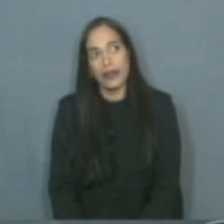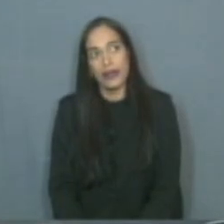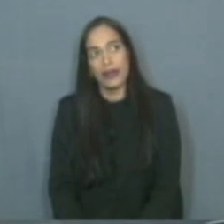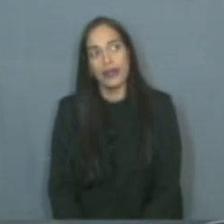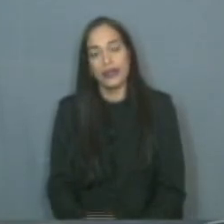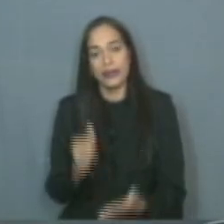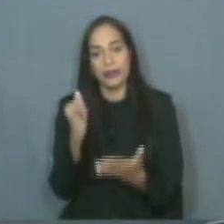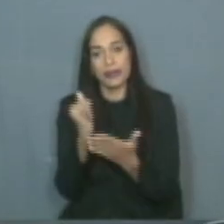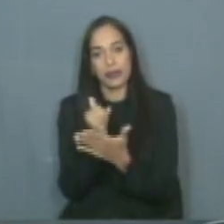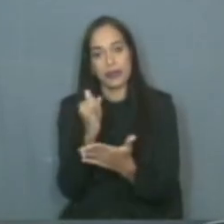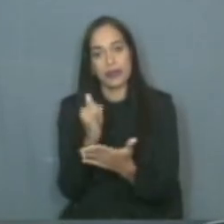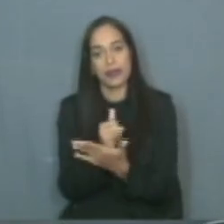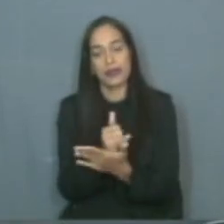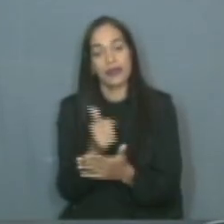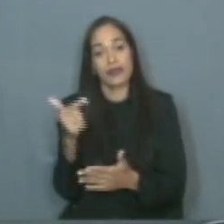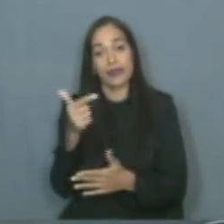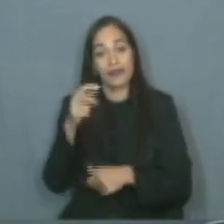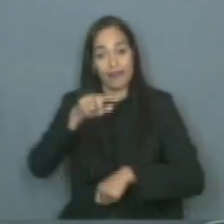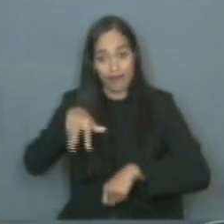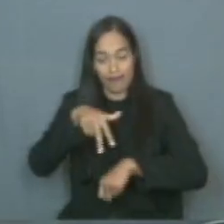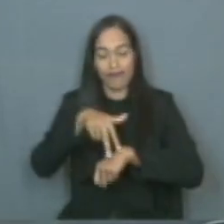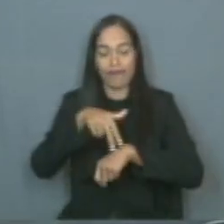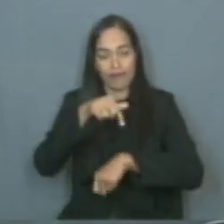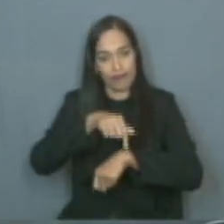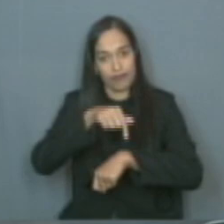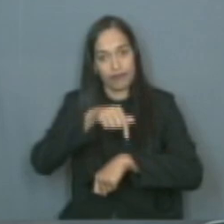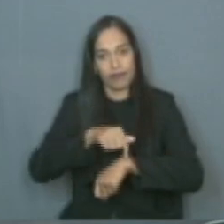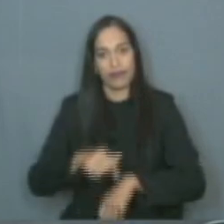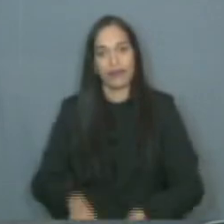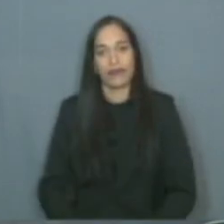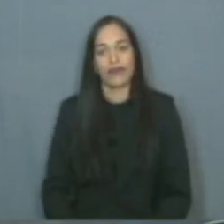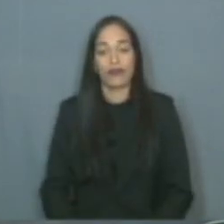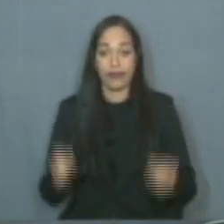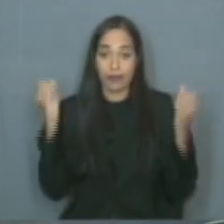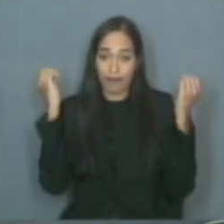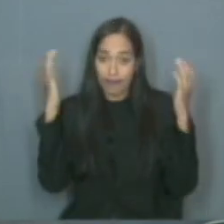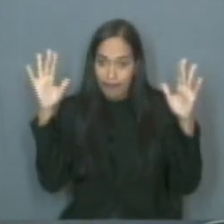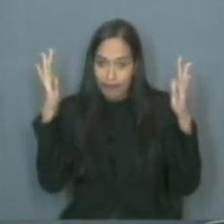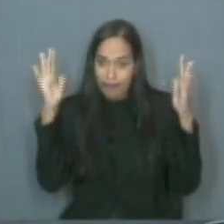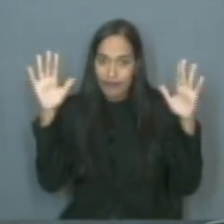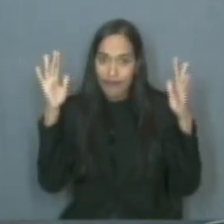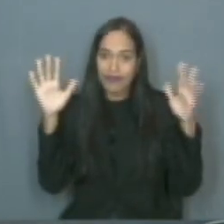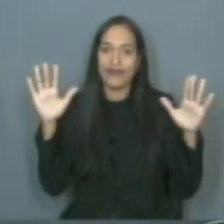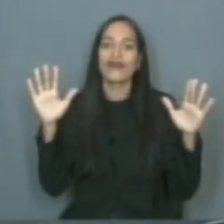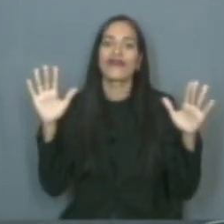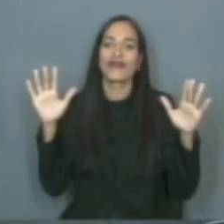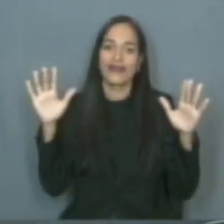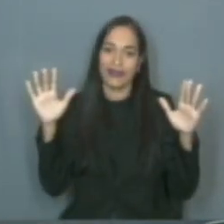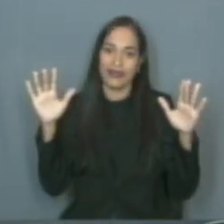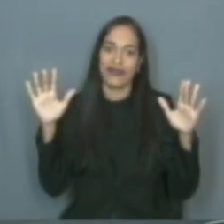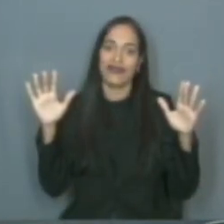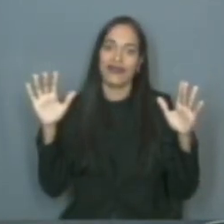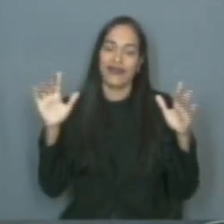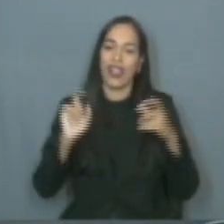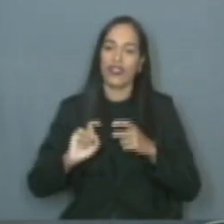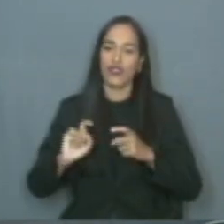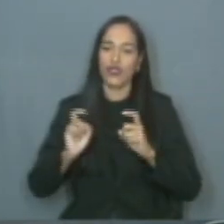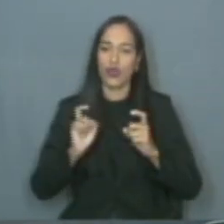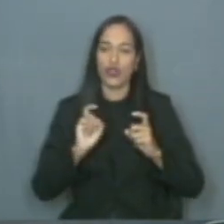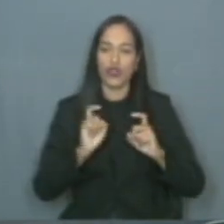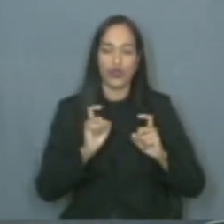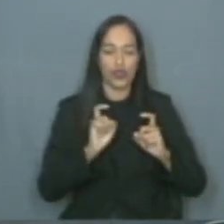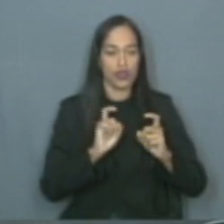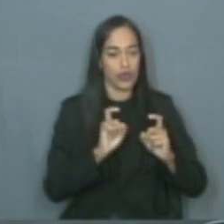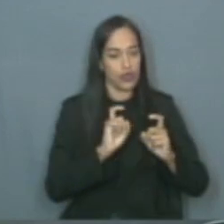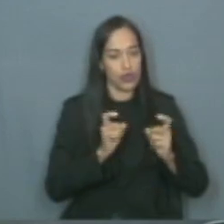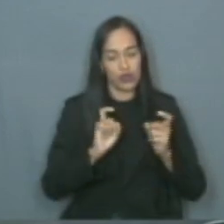Eu me inscrevi no Grande Expediente para celebrar. A gente, às vezes, discute tanto, rebate